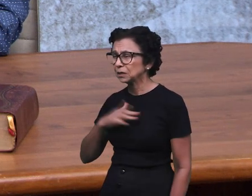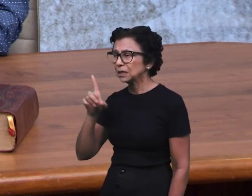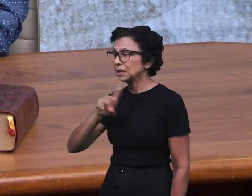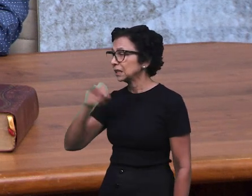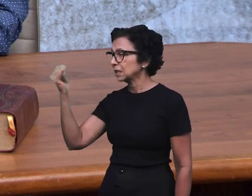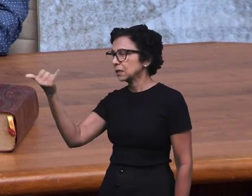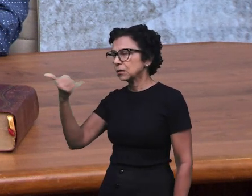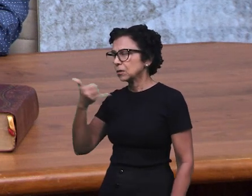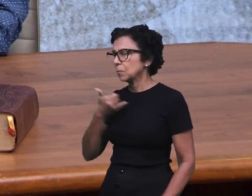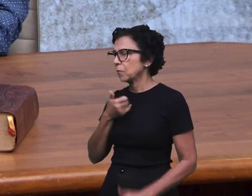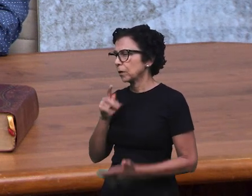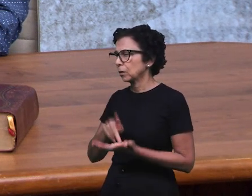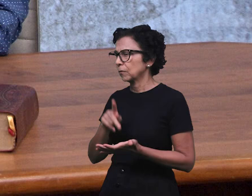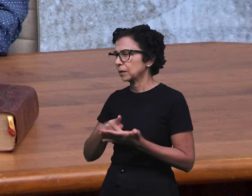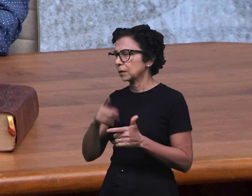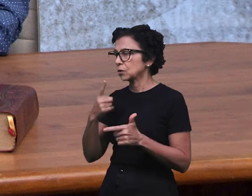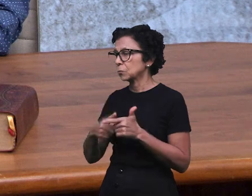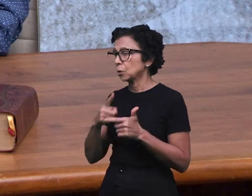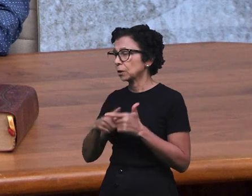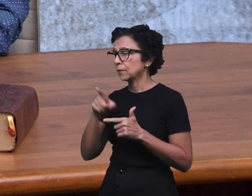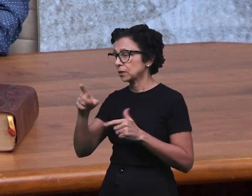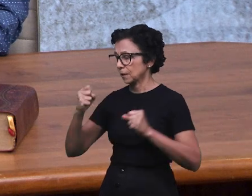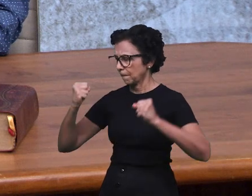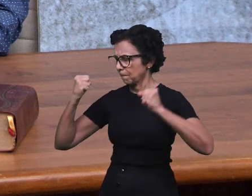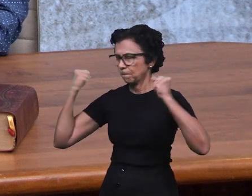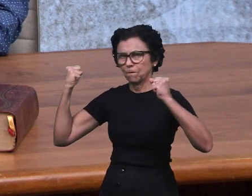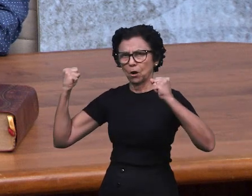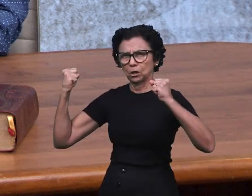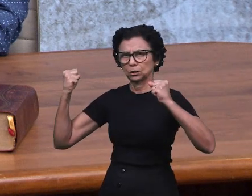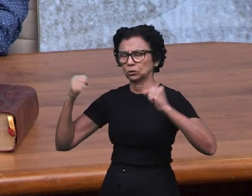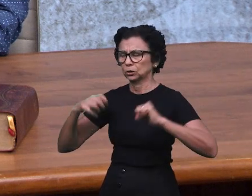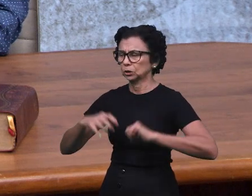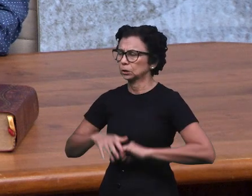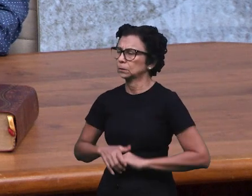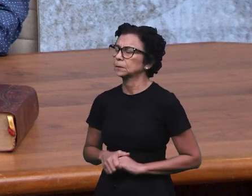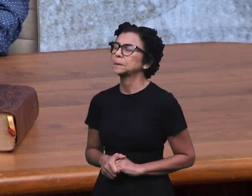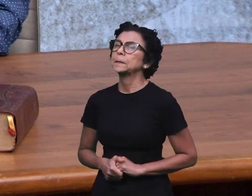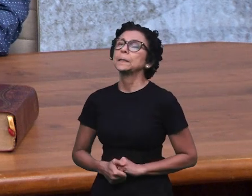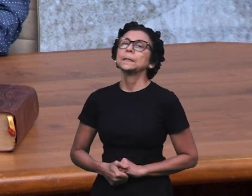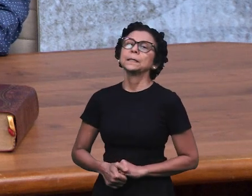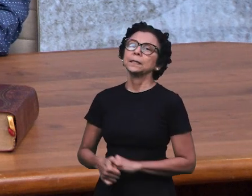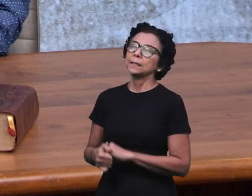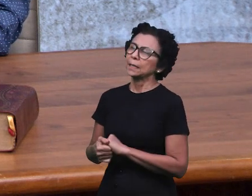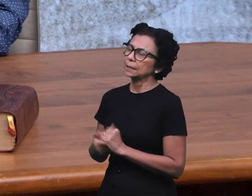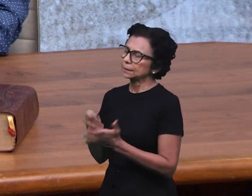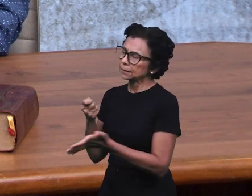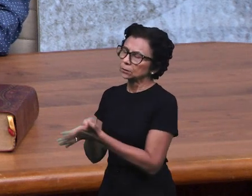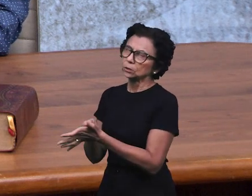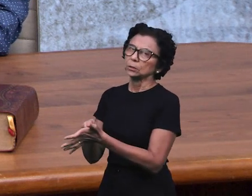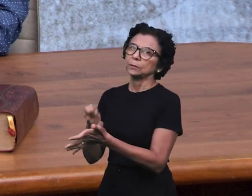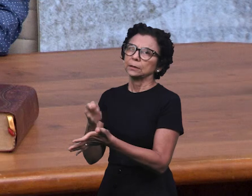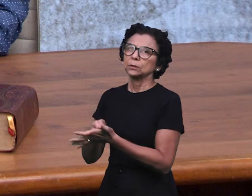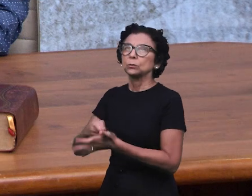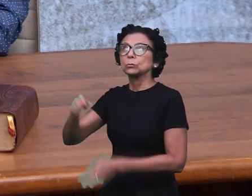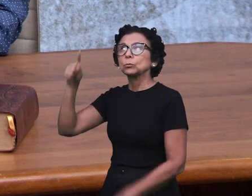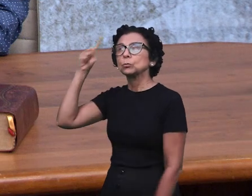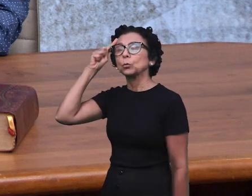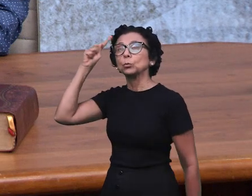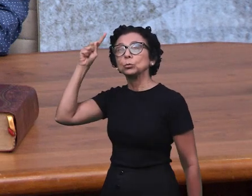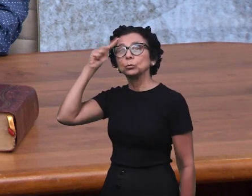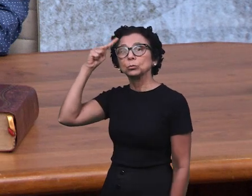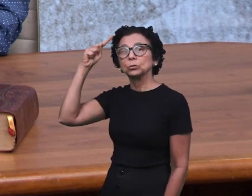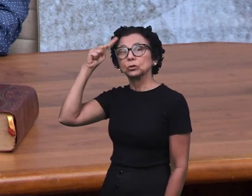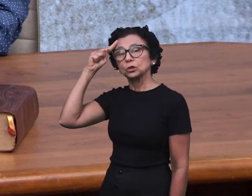em que consiste a tua força. E sucedeu que, importunando ela todos os dias com as